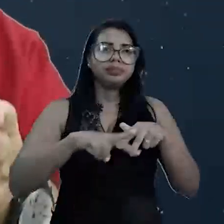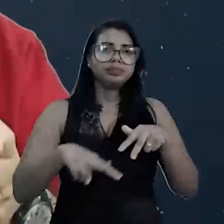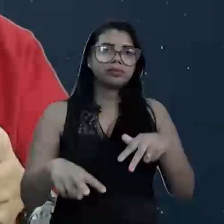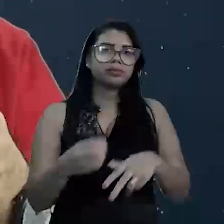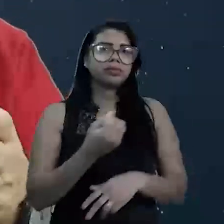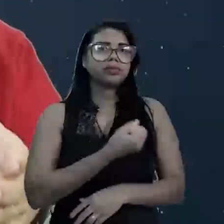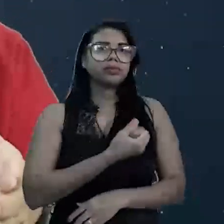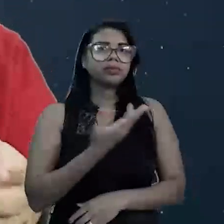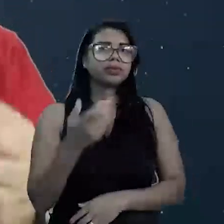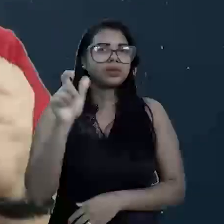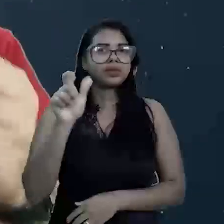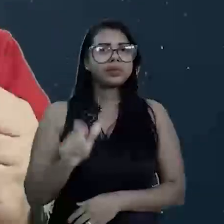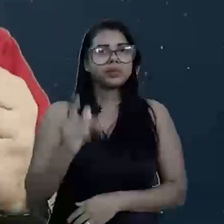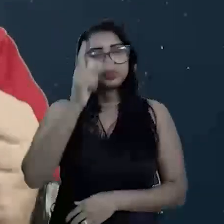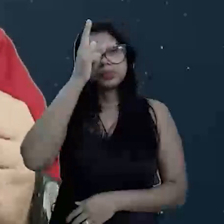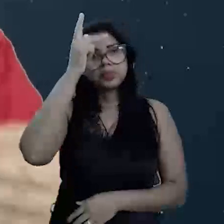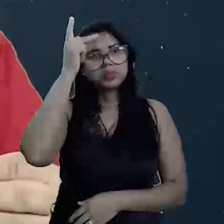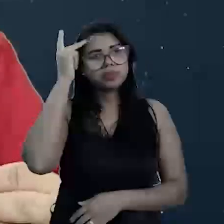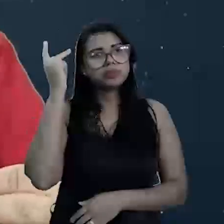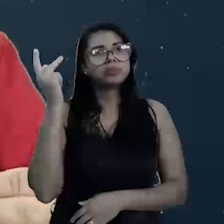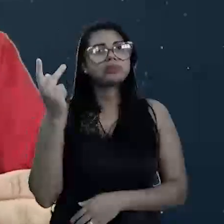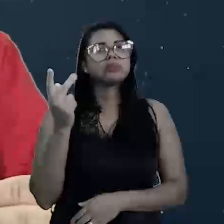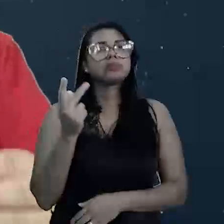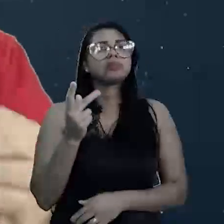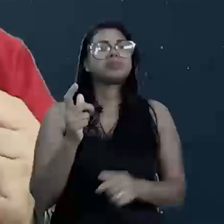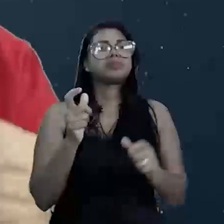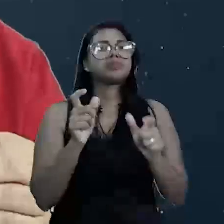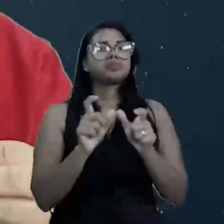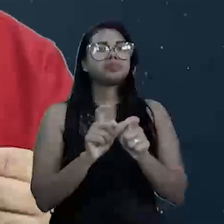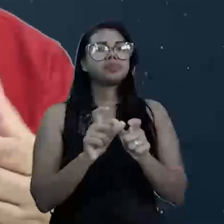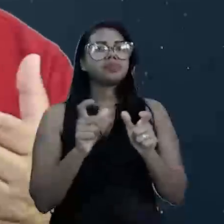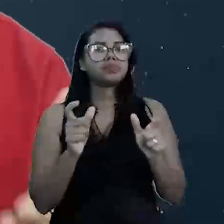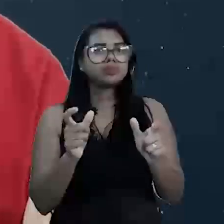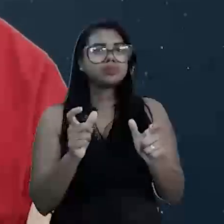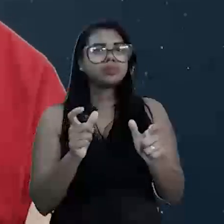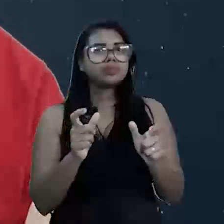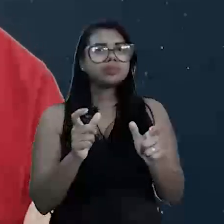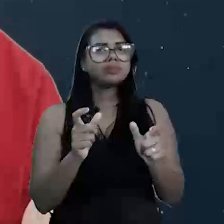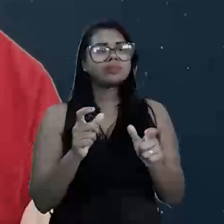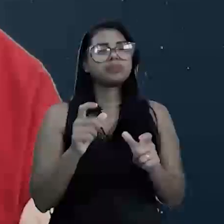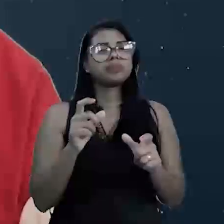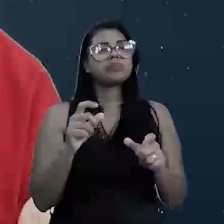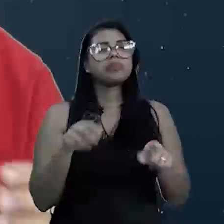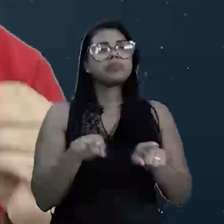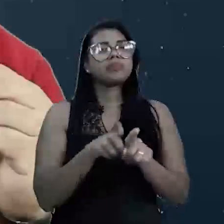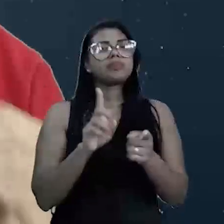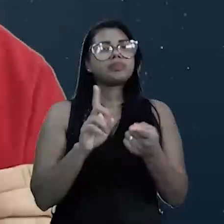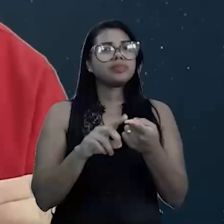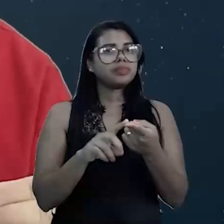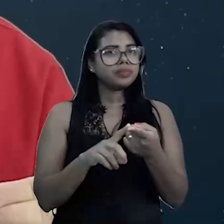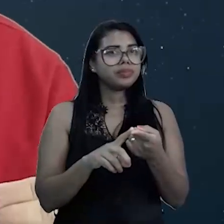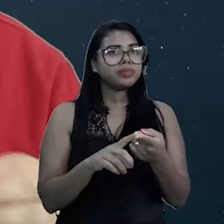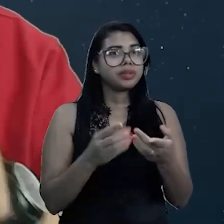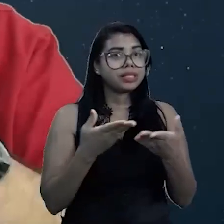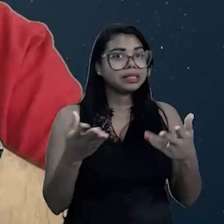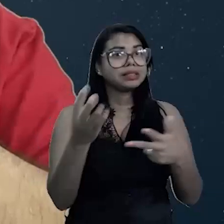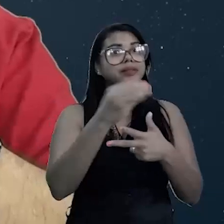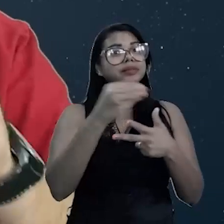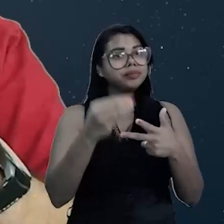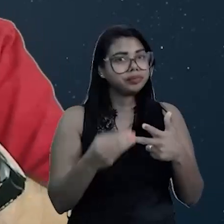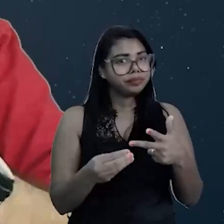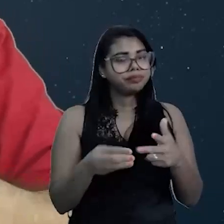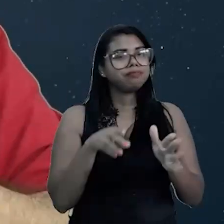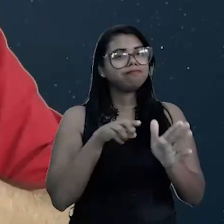É chamada concordância ideológica. Ok? Pode aparecer em questões do Enem? Com certeza. Mas